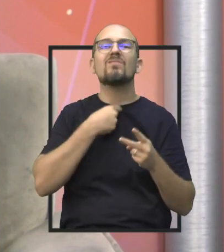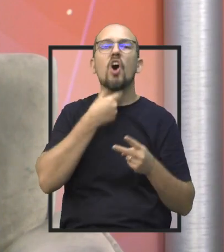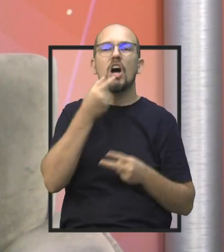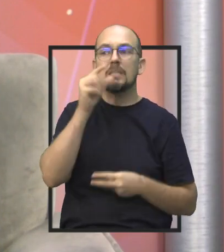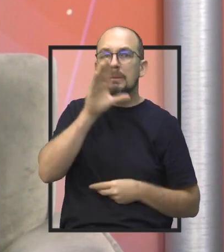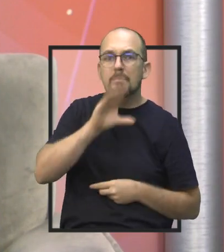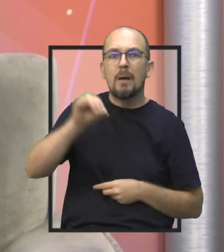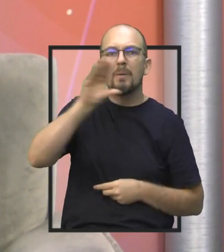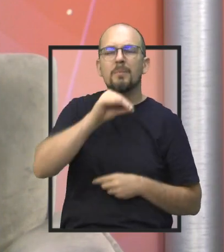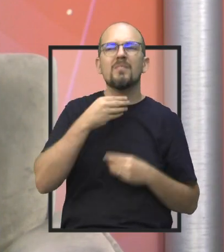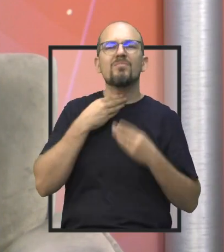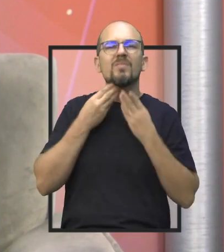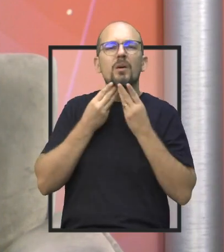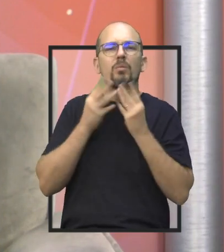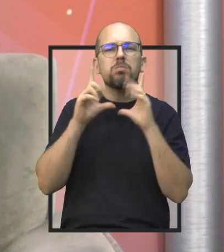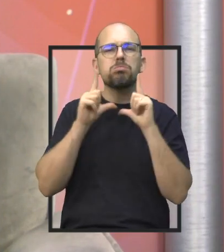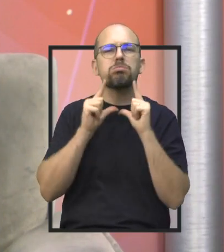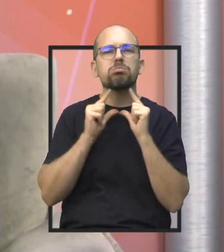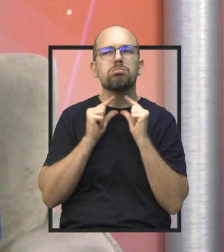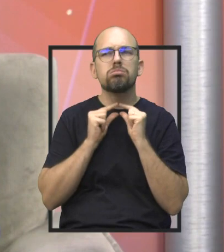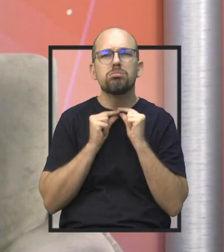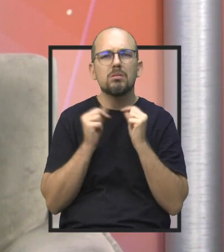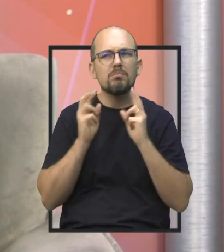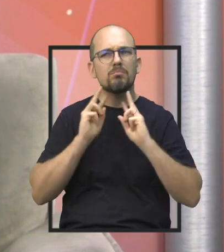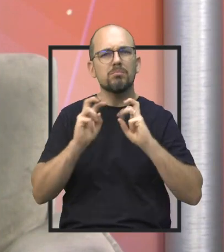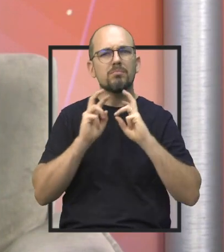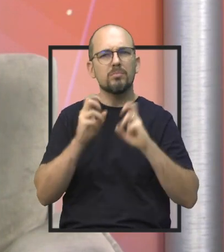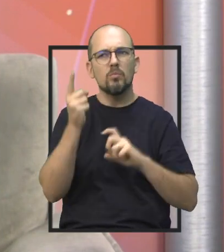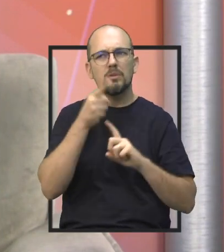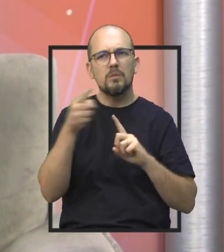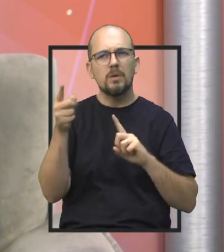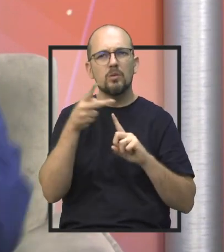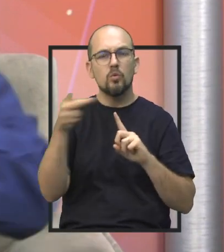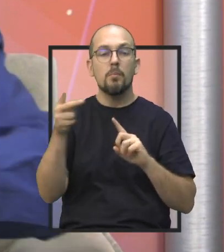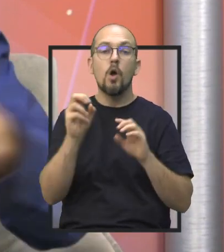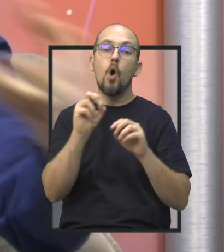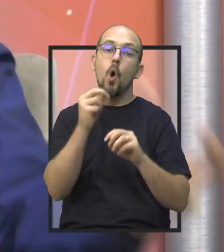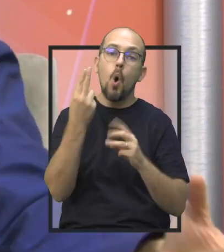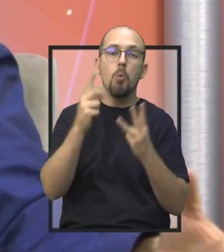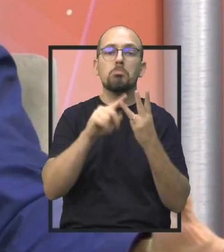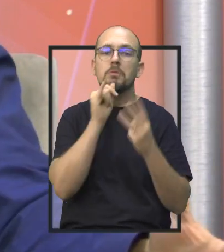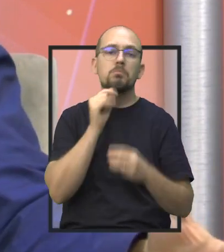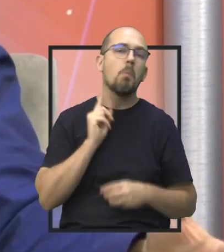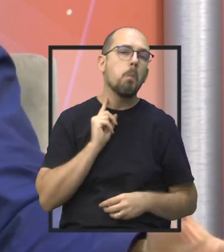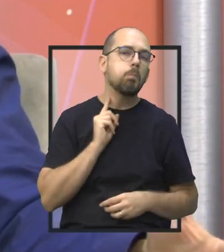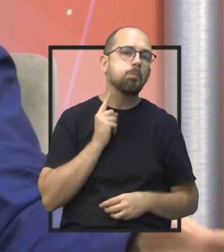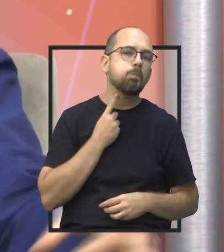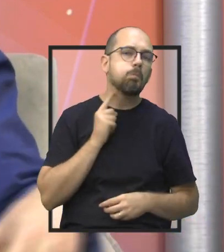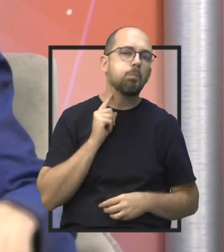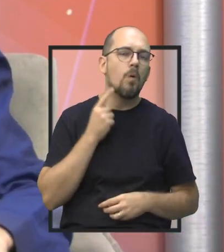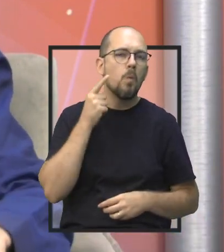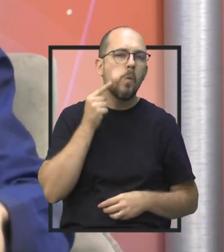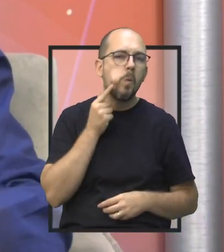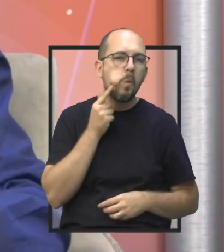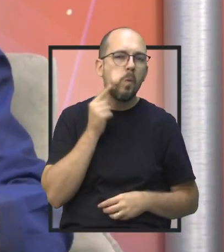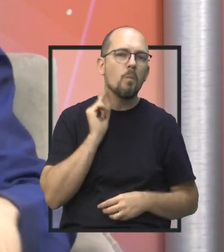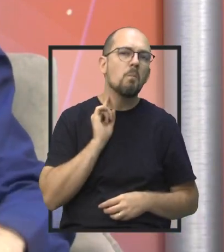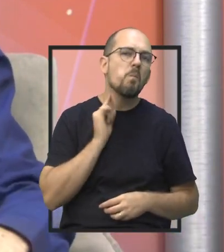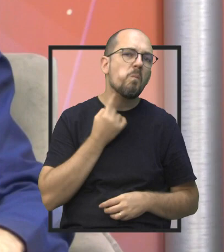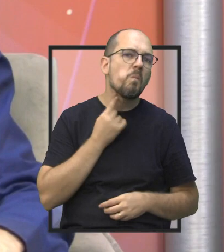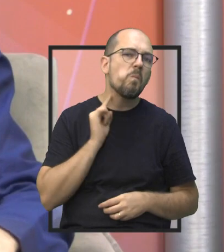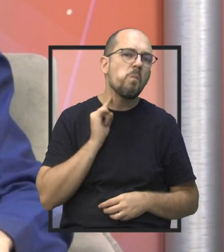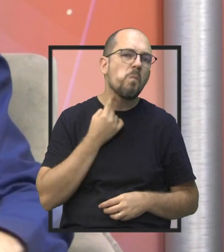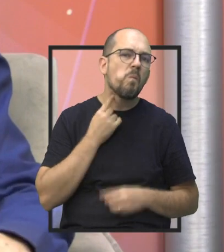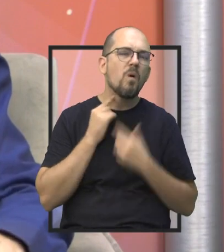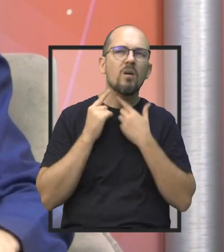que merecem ser atentados. Um nódulo no pescoço, às vezes não dói mesmo, só que isso já pode ser